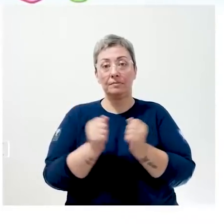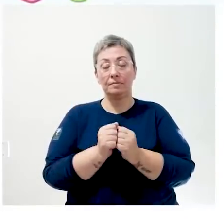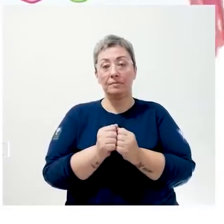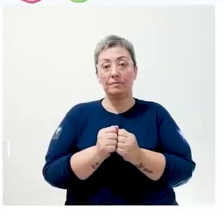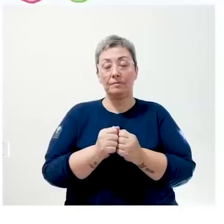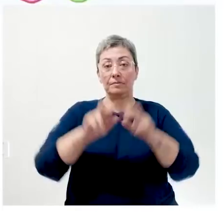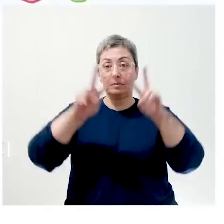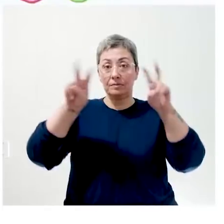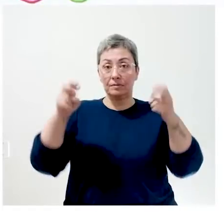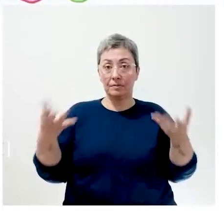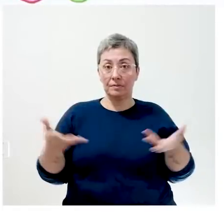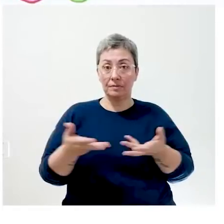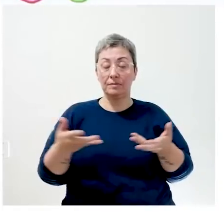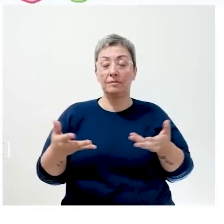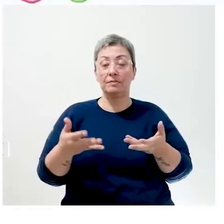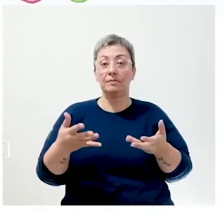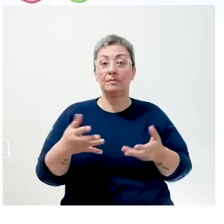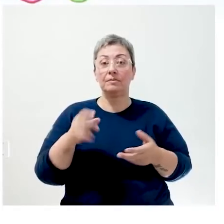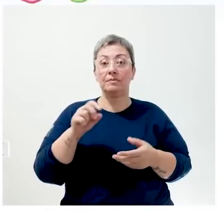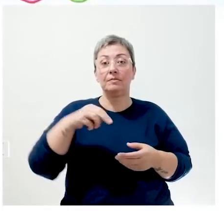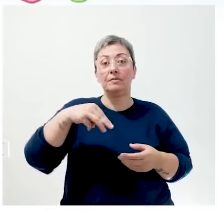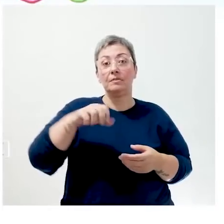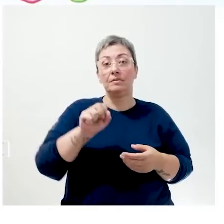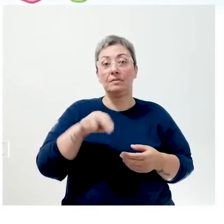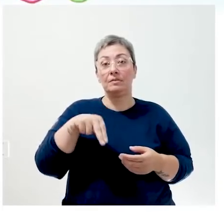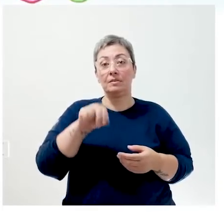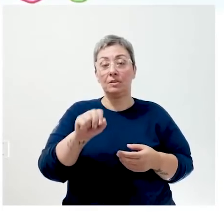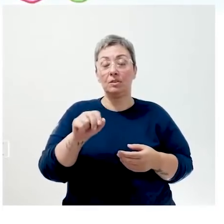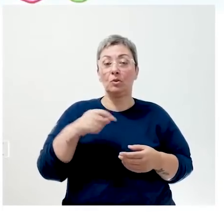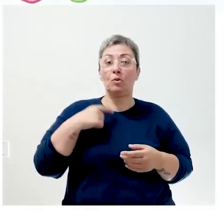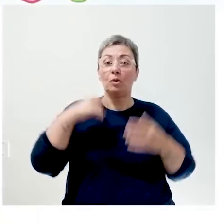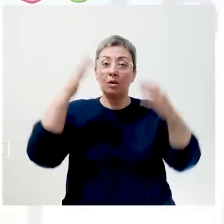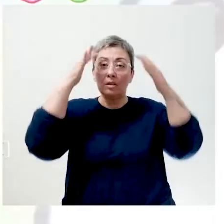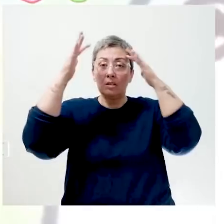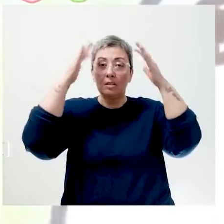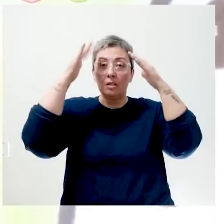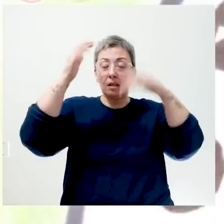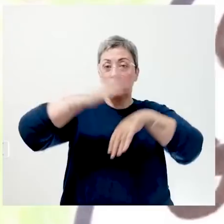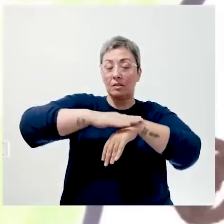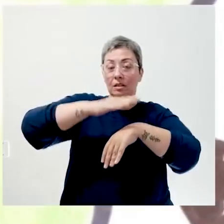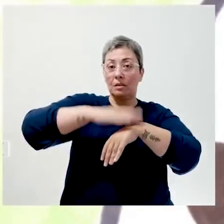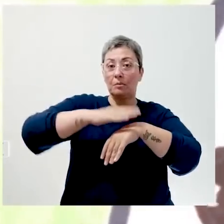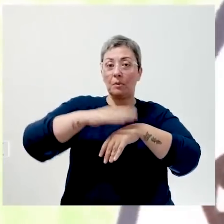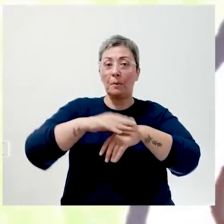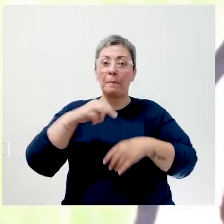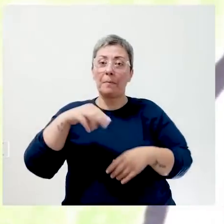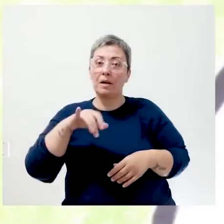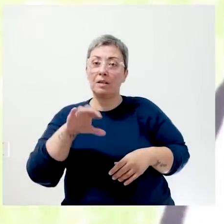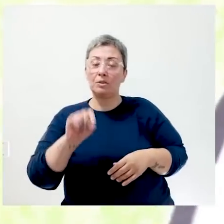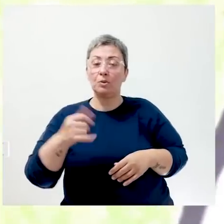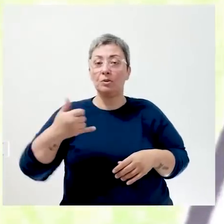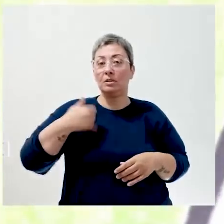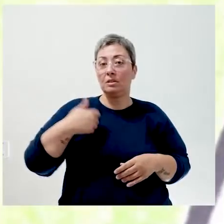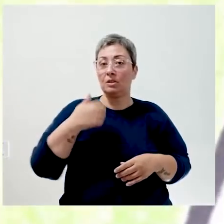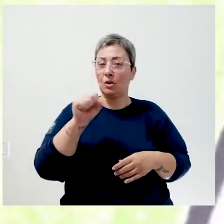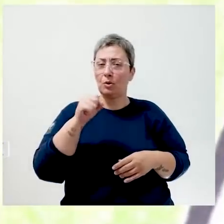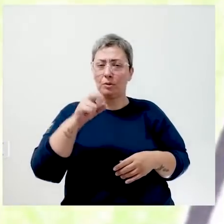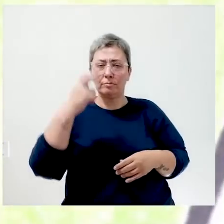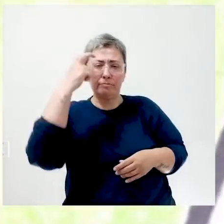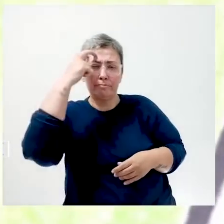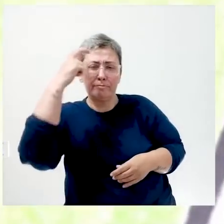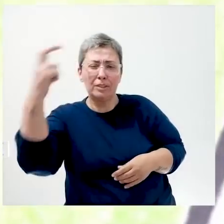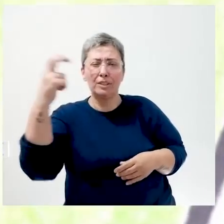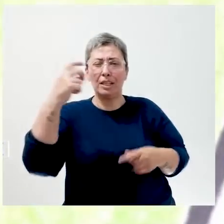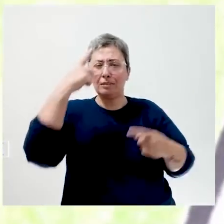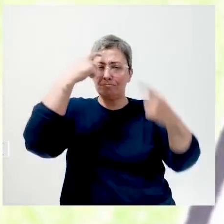Criando juntos! Episódio de hoje, Manu viajando no tempo. Manuela era uma menina de 8 anos, inteligente